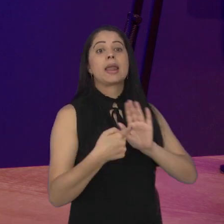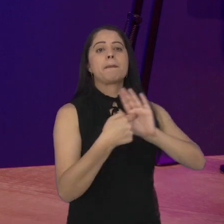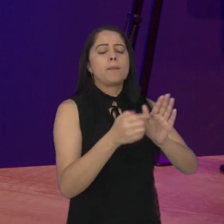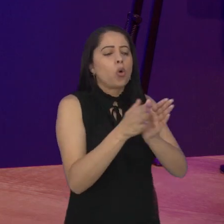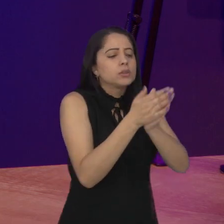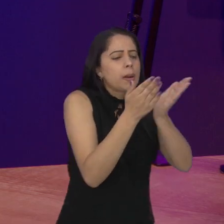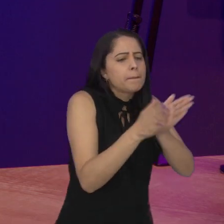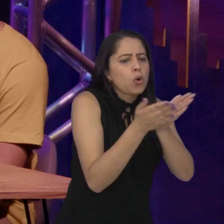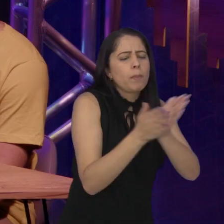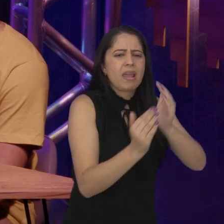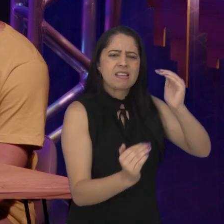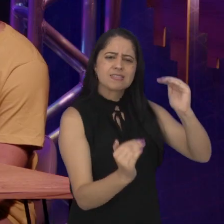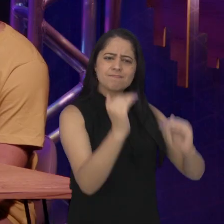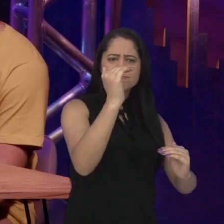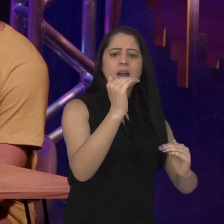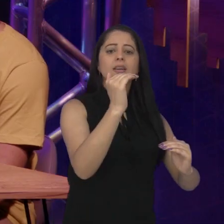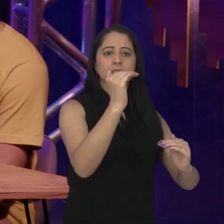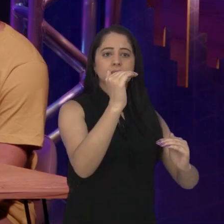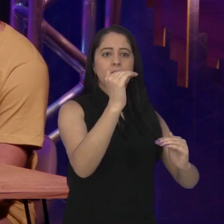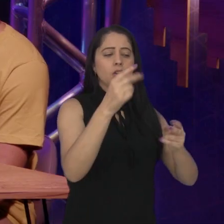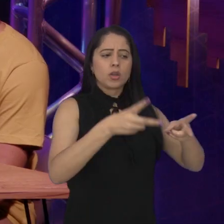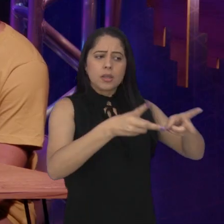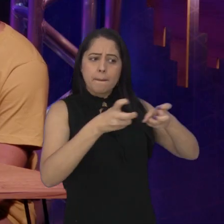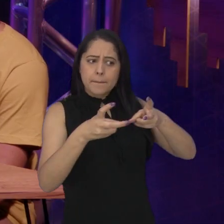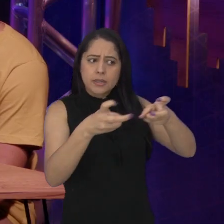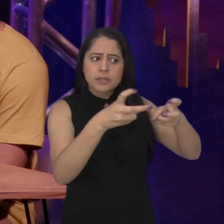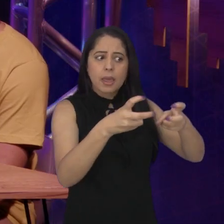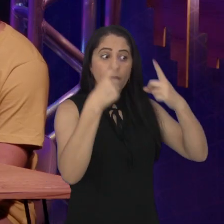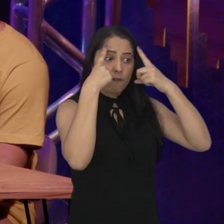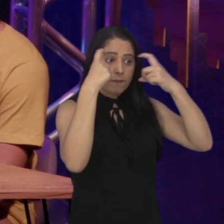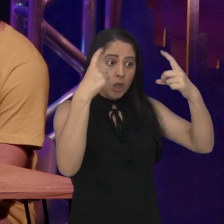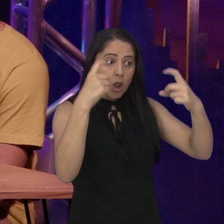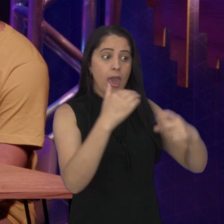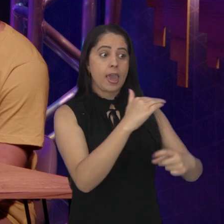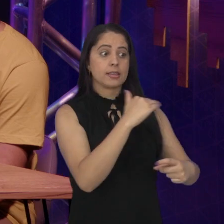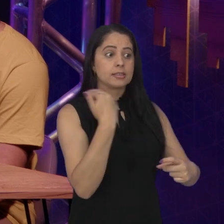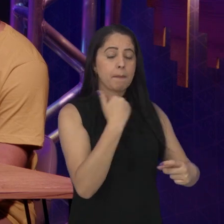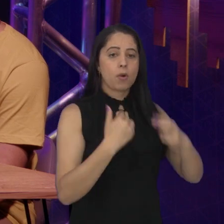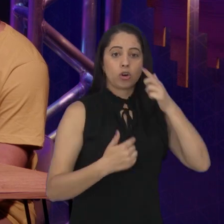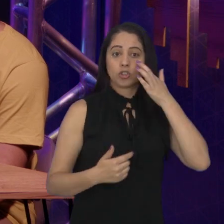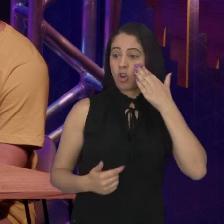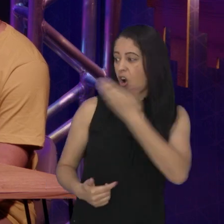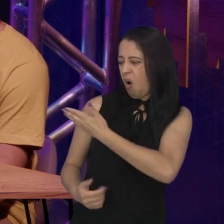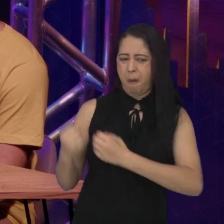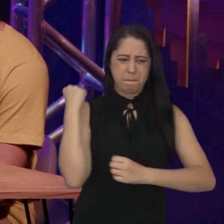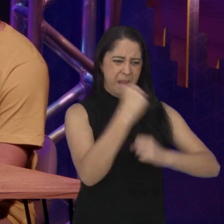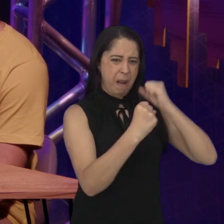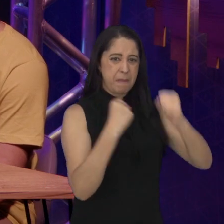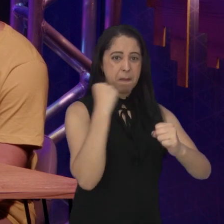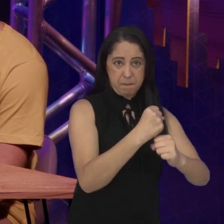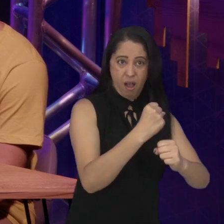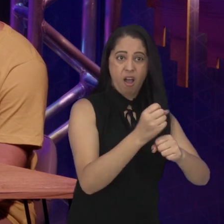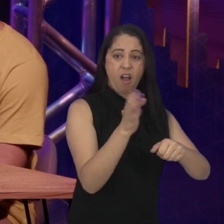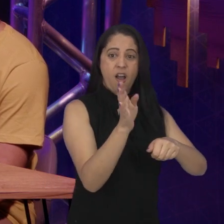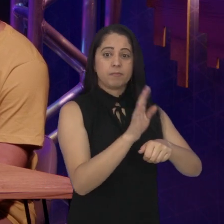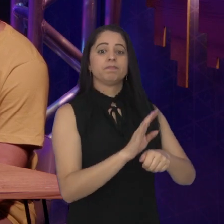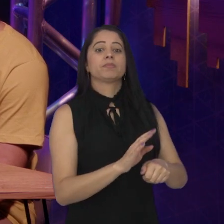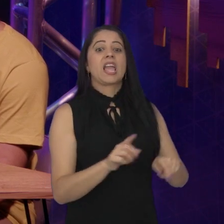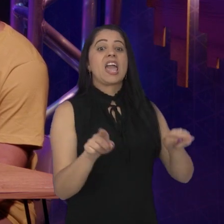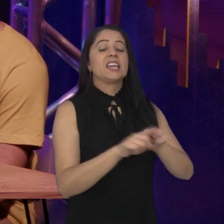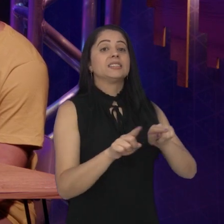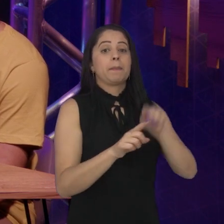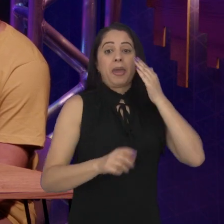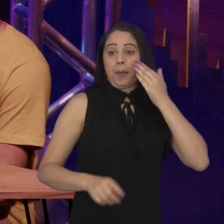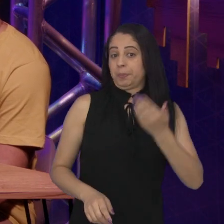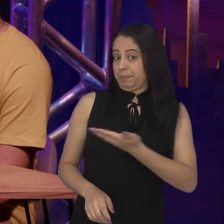as séries que vão falar sobre pobreza, que vão falar sobre desigualdade, a gente vai ter muita violência e morte. A gente vê isso em Jogos Vorazes, a gente vê